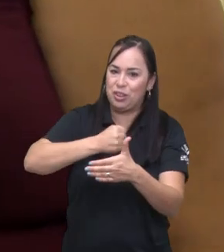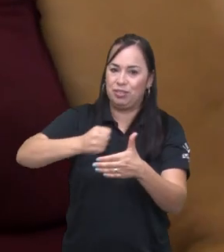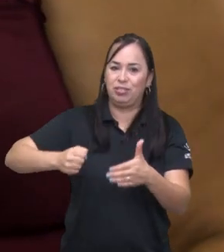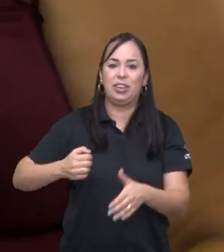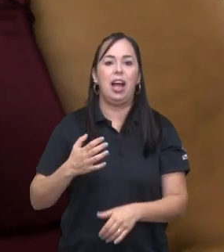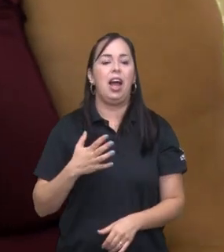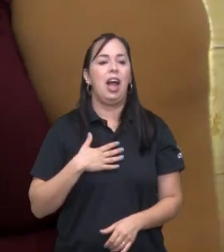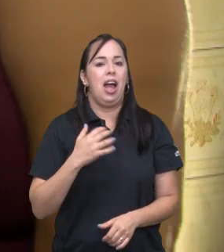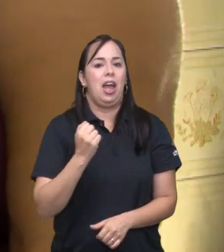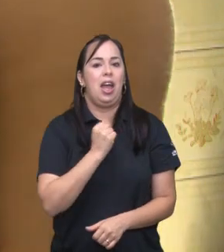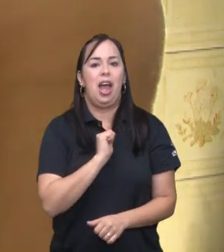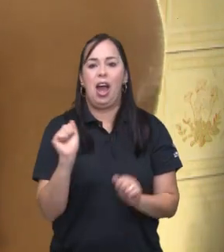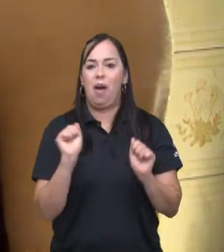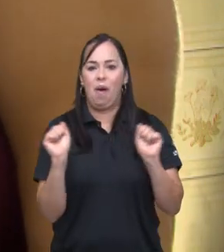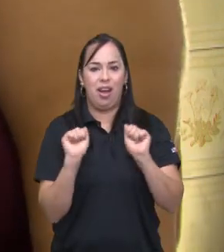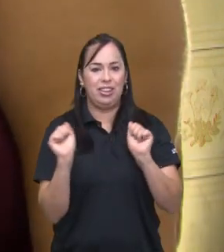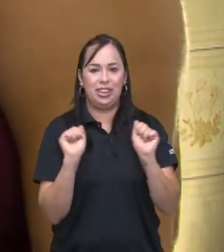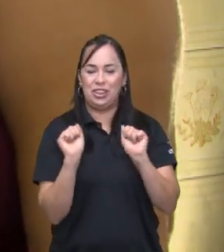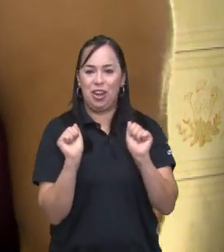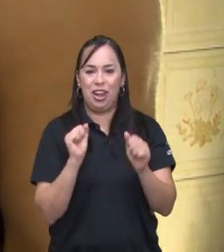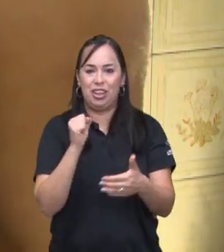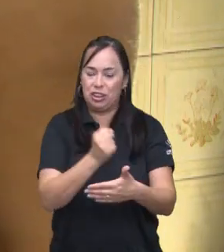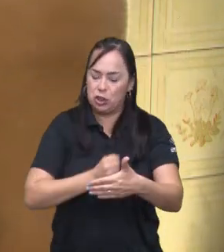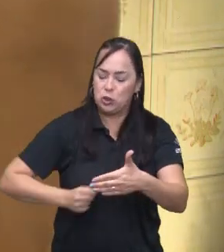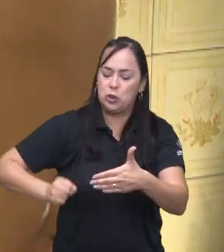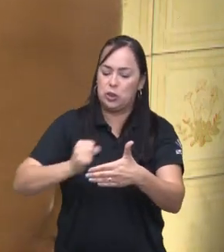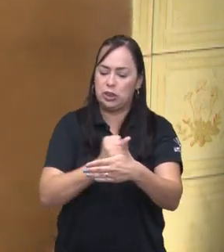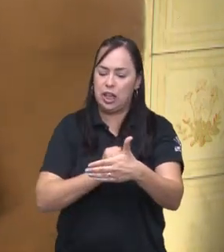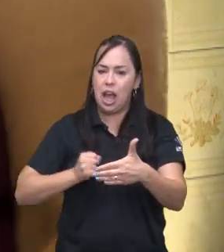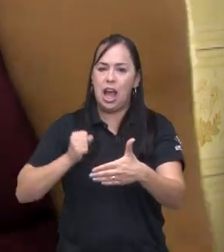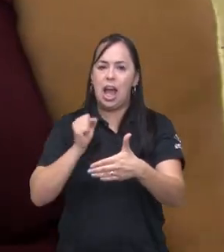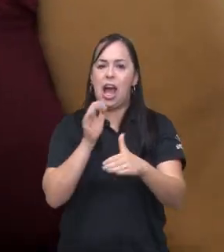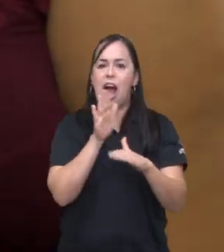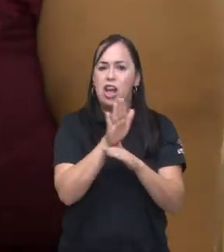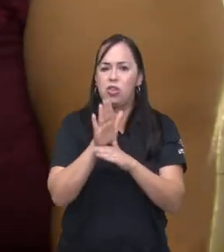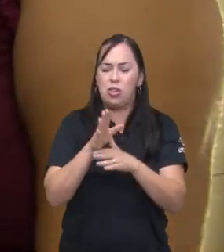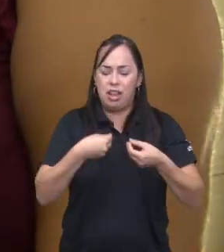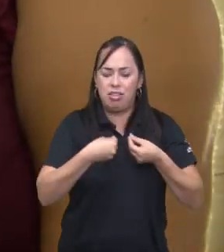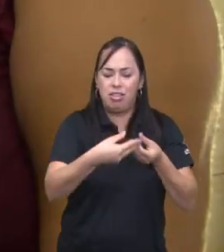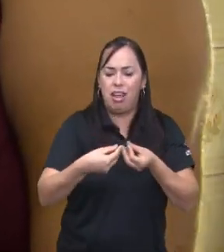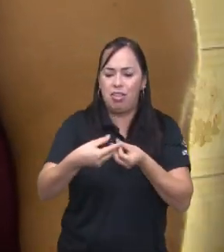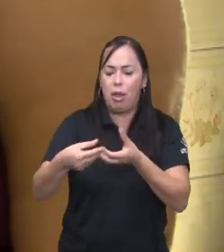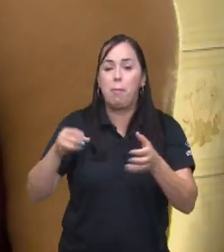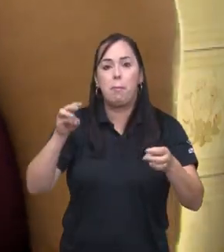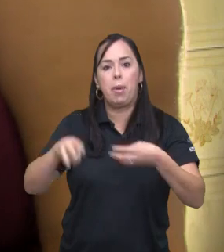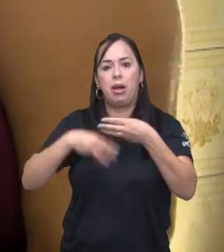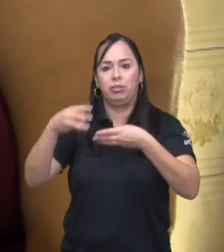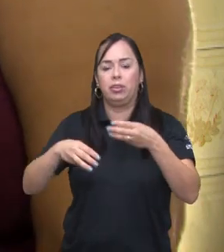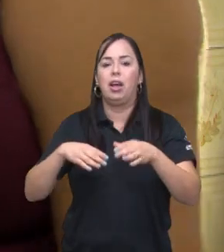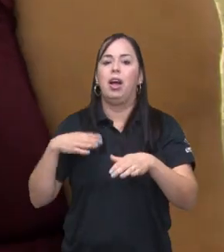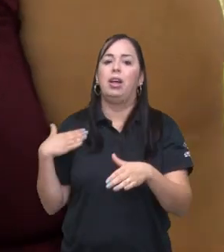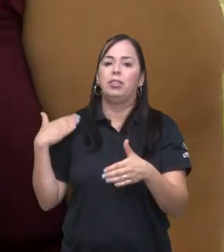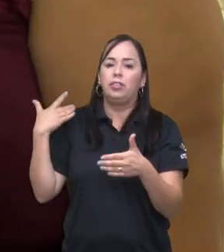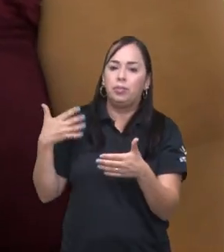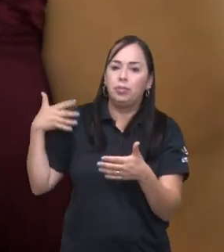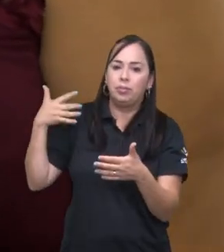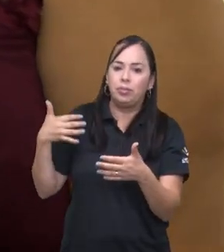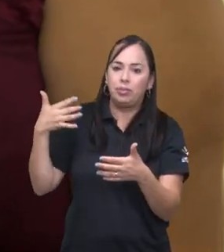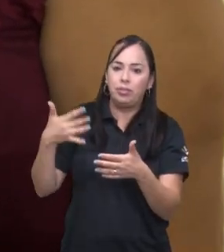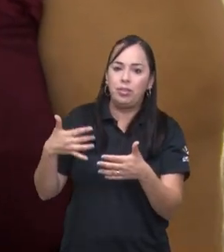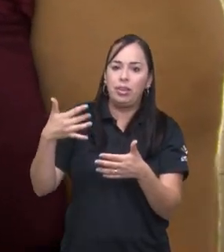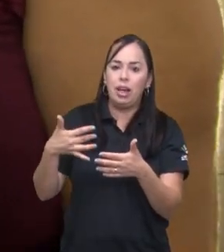Eu gostava muito da parte da cozinha, né? Cozinhar, ajudar a servir macarrão. Mas aí depois que foi passando